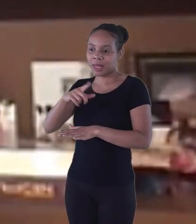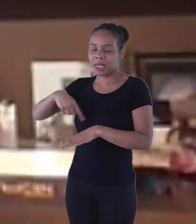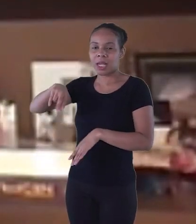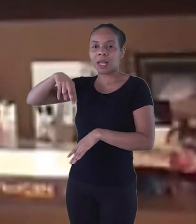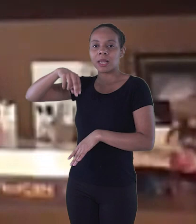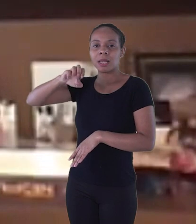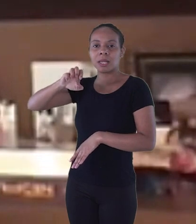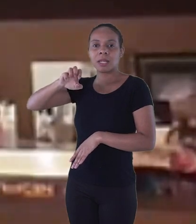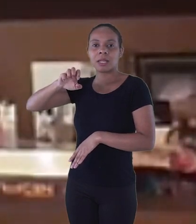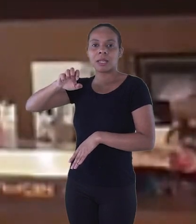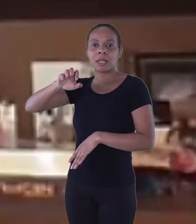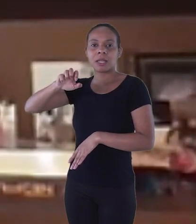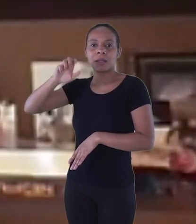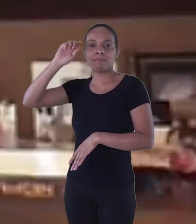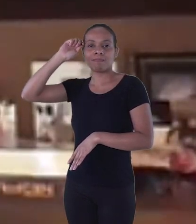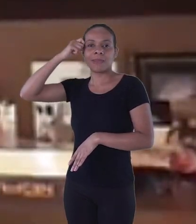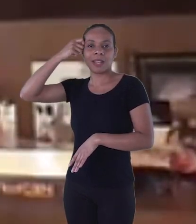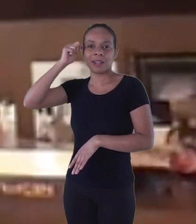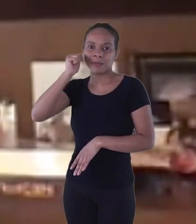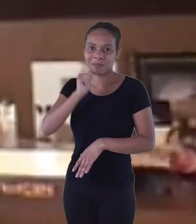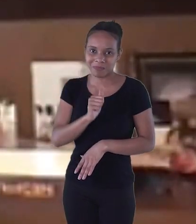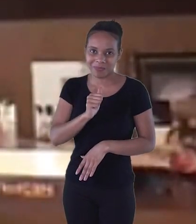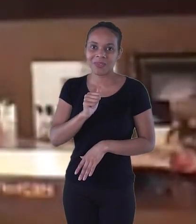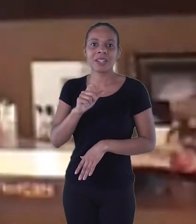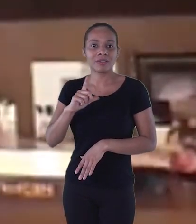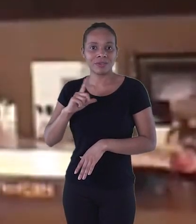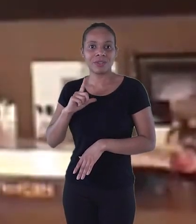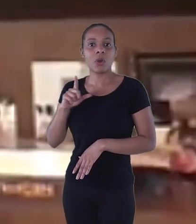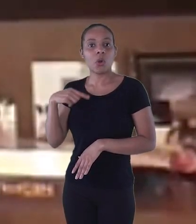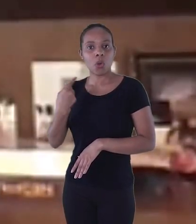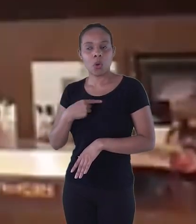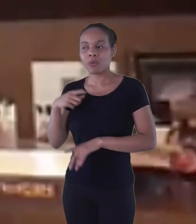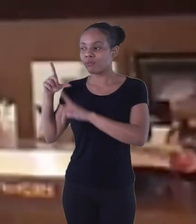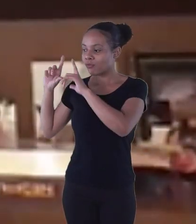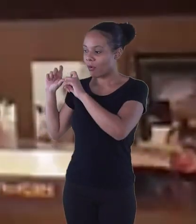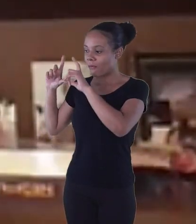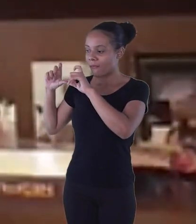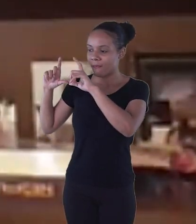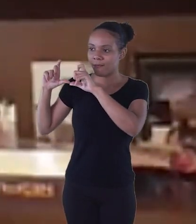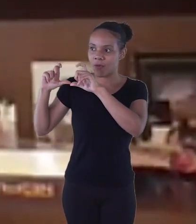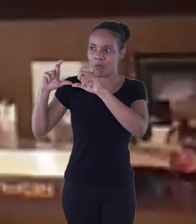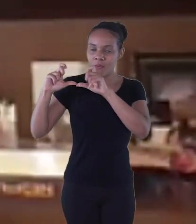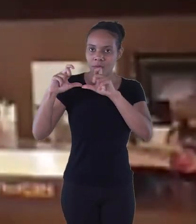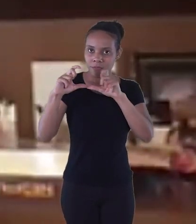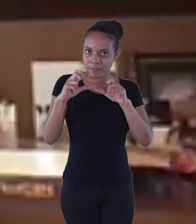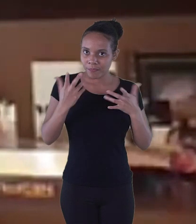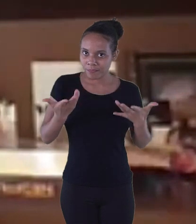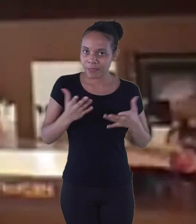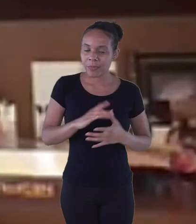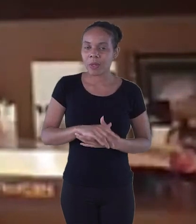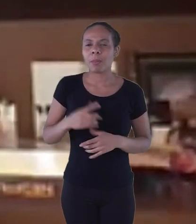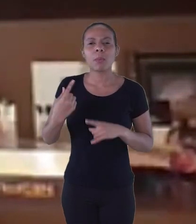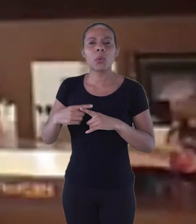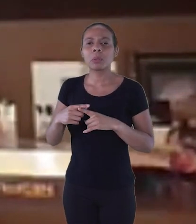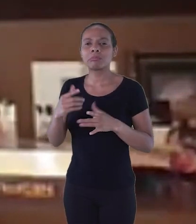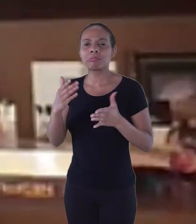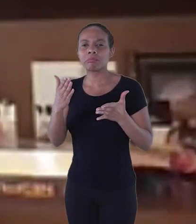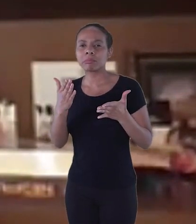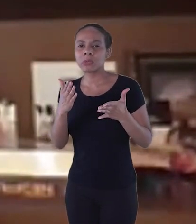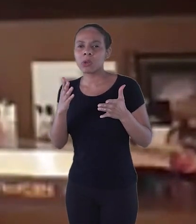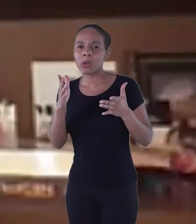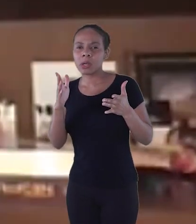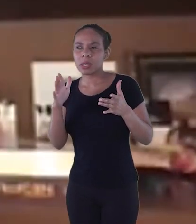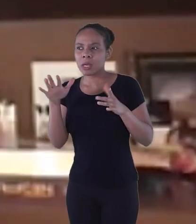que inclusive nós tivemos que colocar de novo, porque tinham retratos, porque os retratos foram encomendados há mais de ano,